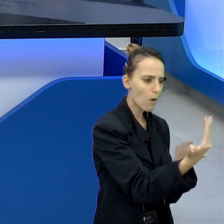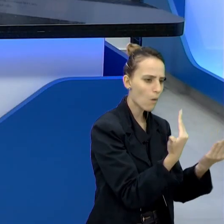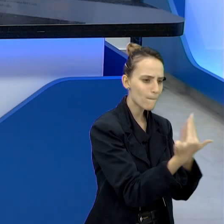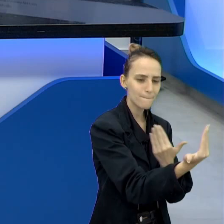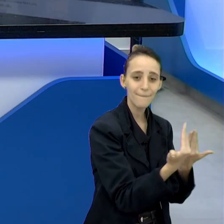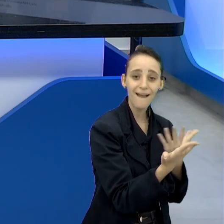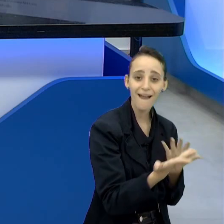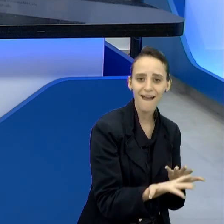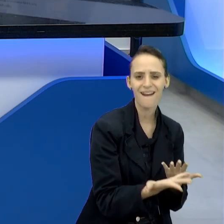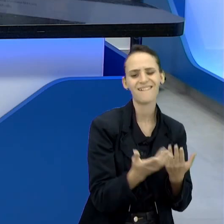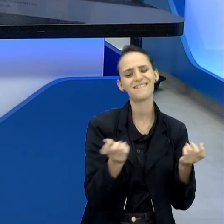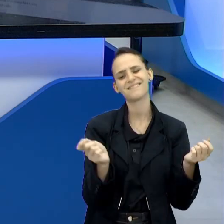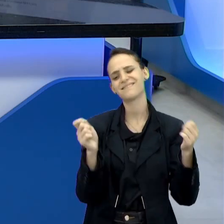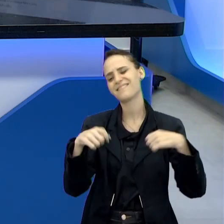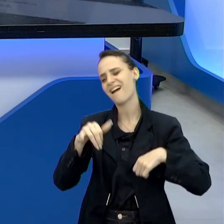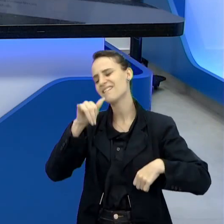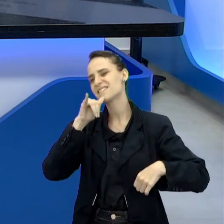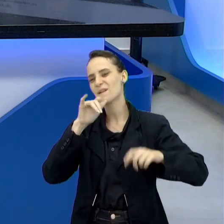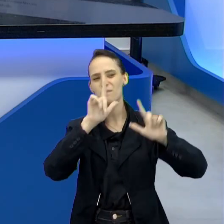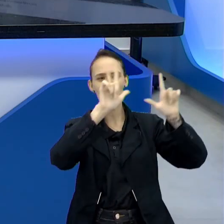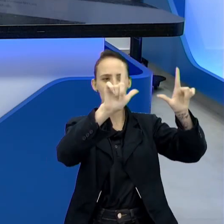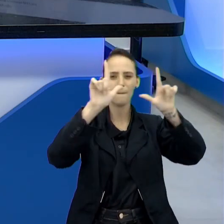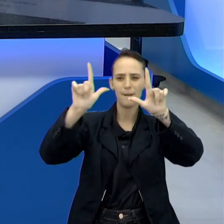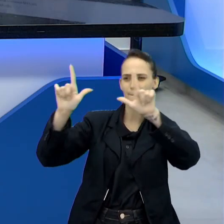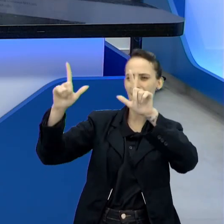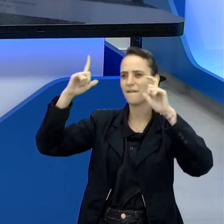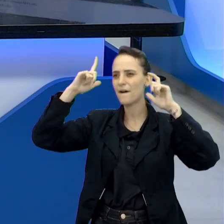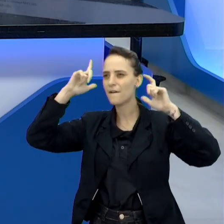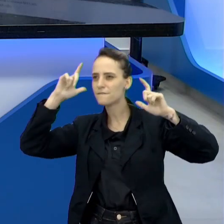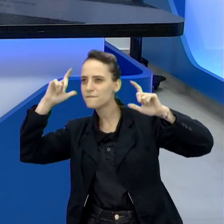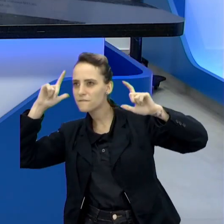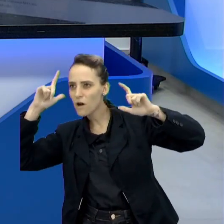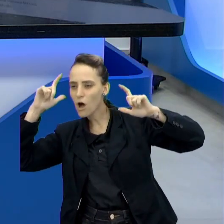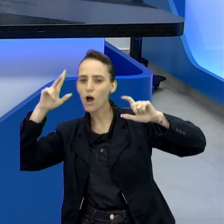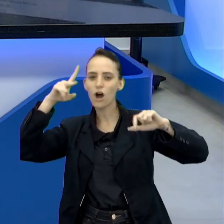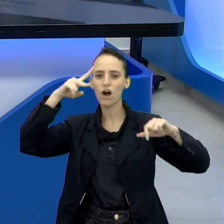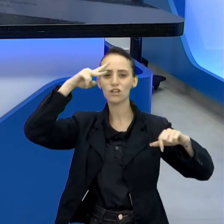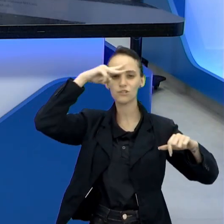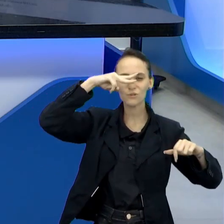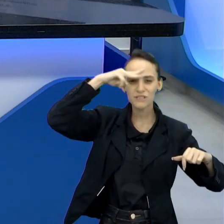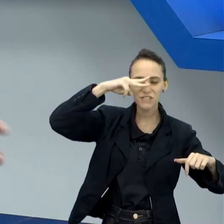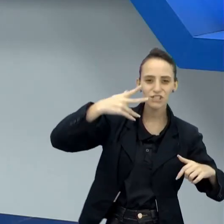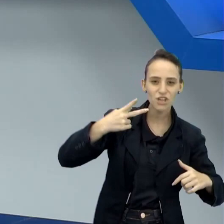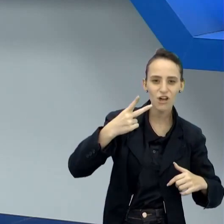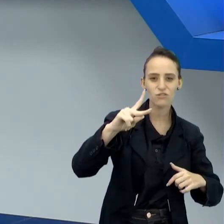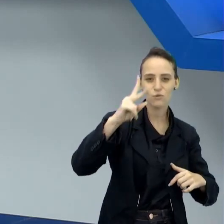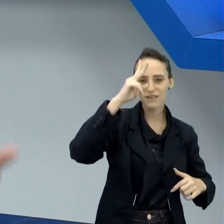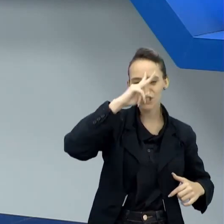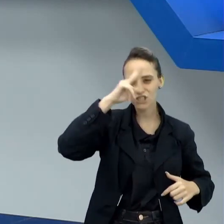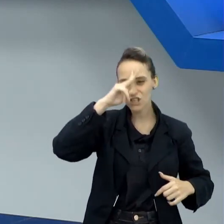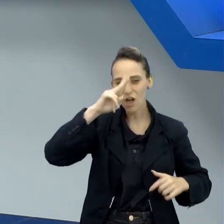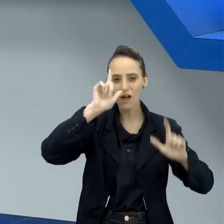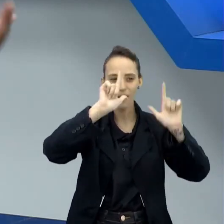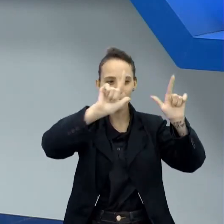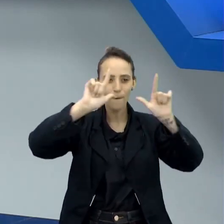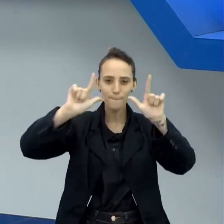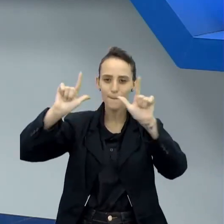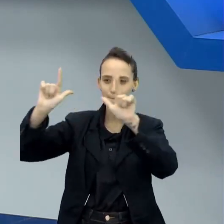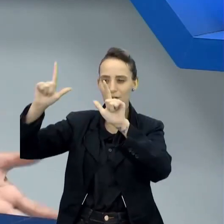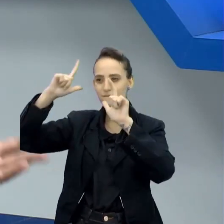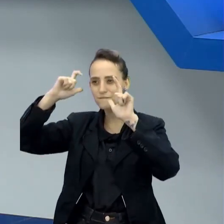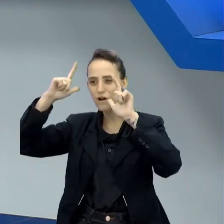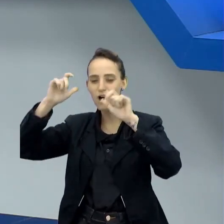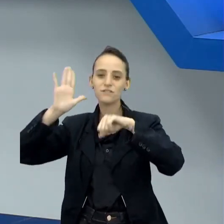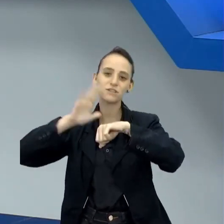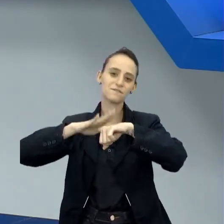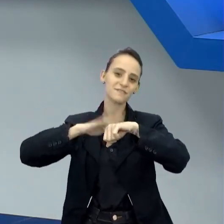e uma série de possibilidades para demonstrar a sua identidade e como essa identidade ela é construída ao longo da infância, da adolescência e